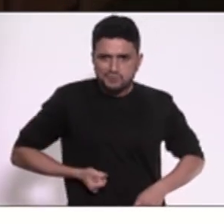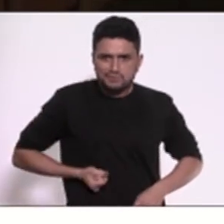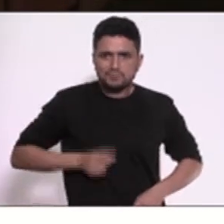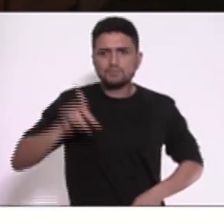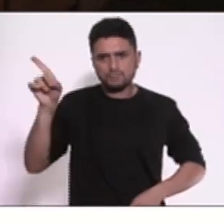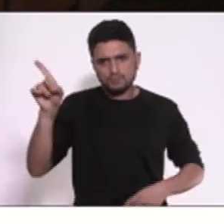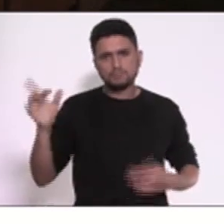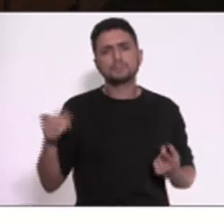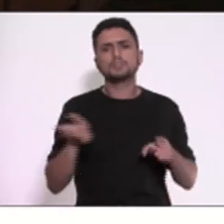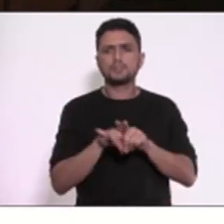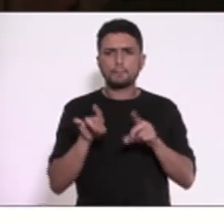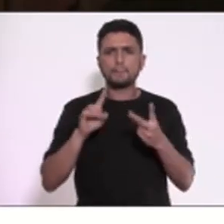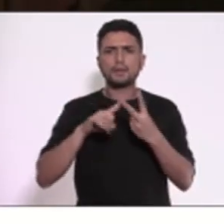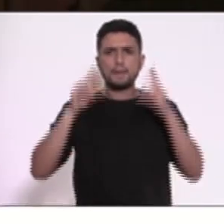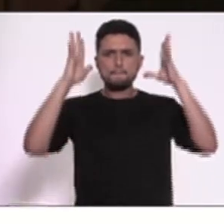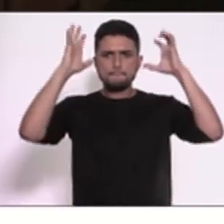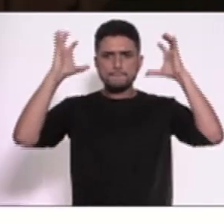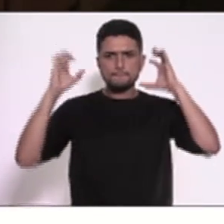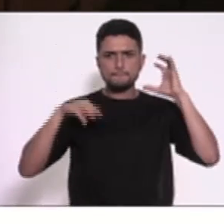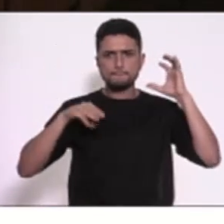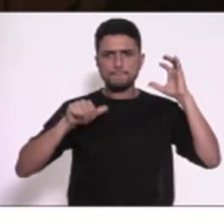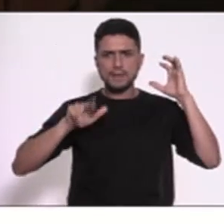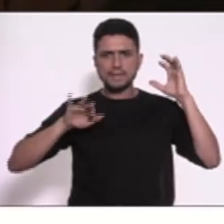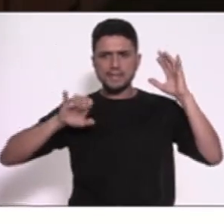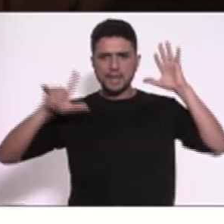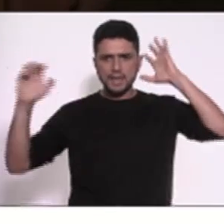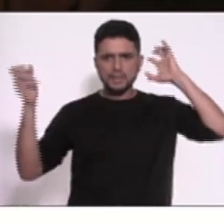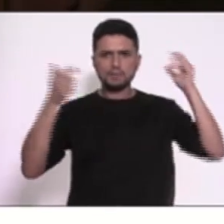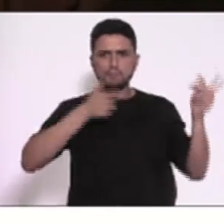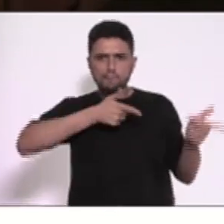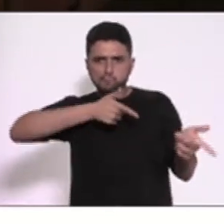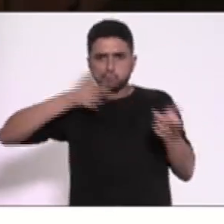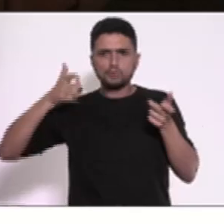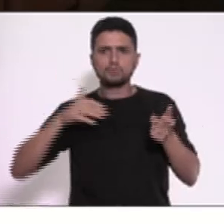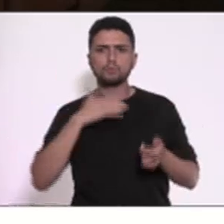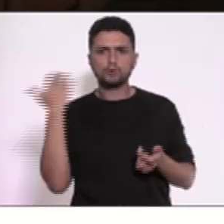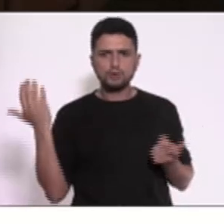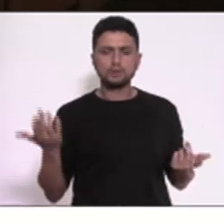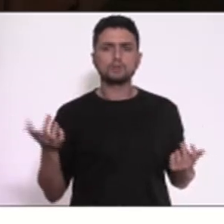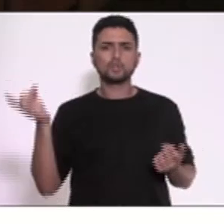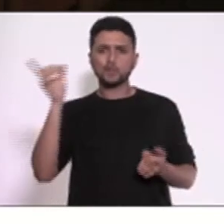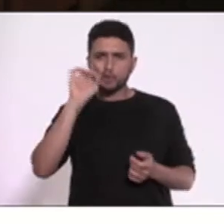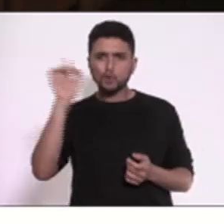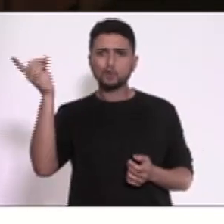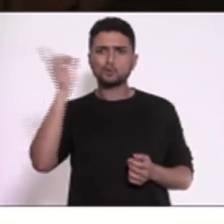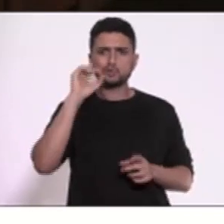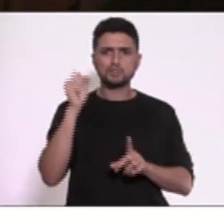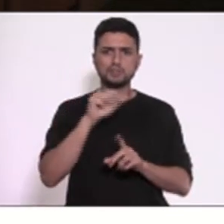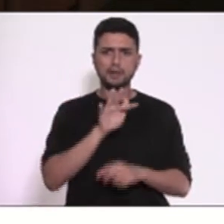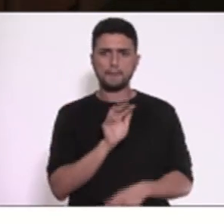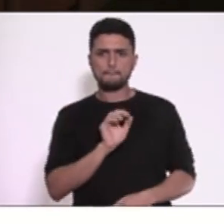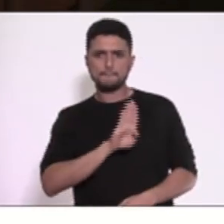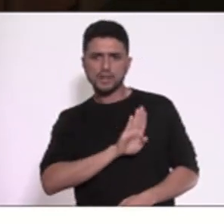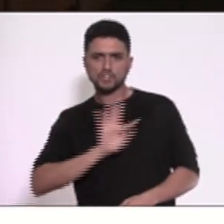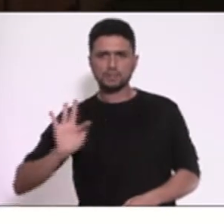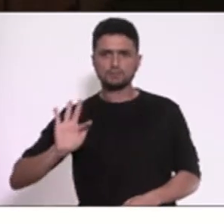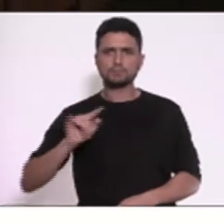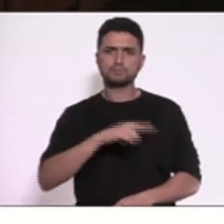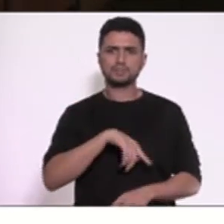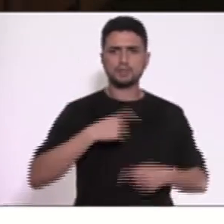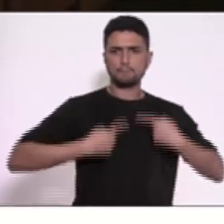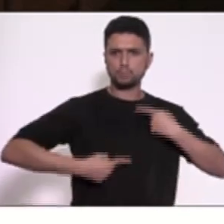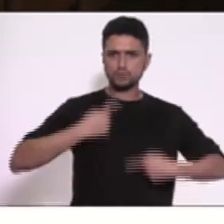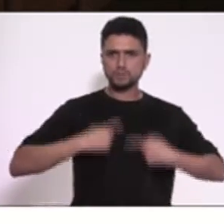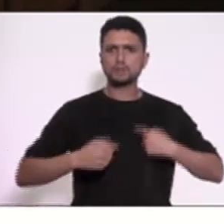Marielle Franco. Inúmeros vereadores e políticos são executados cotidianamente na Baixada Fluminense. Imagino que a